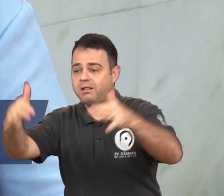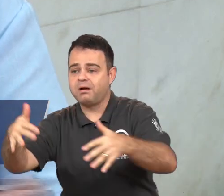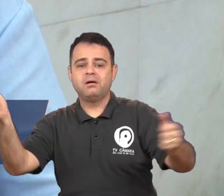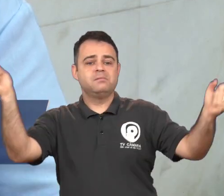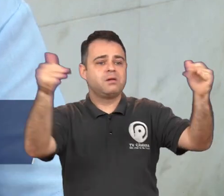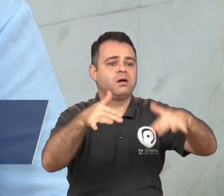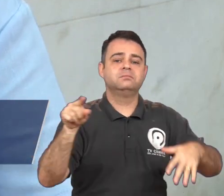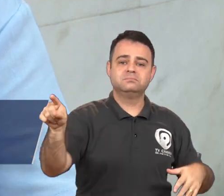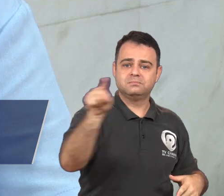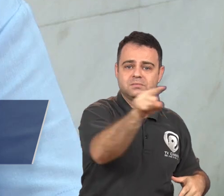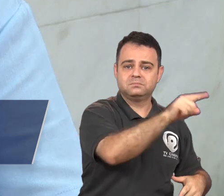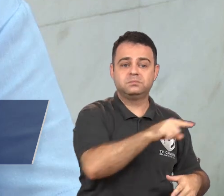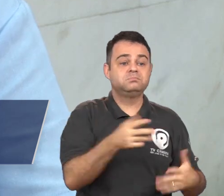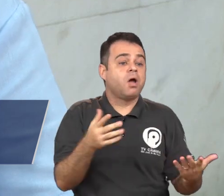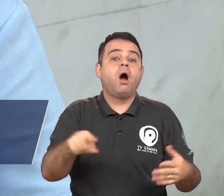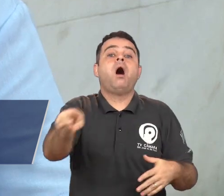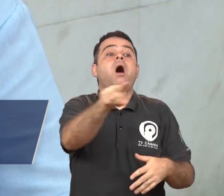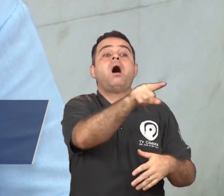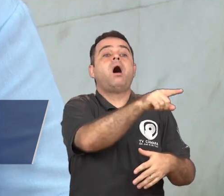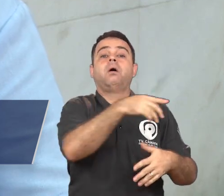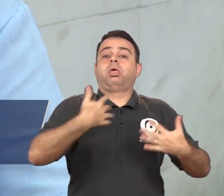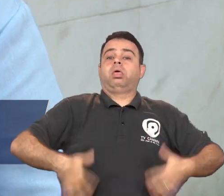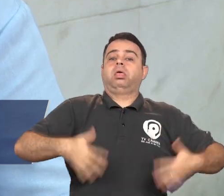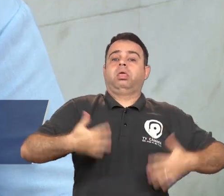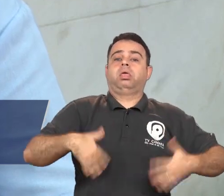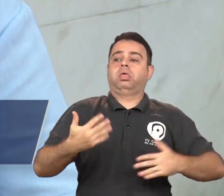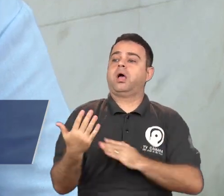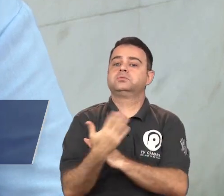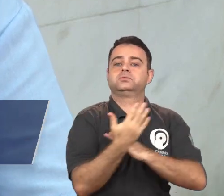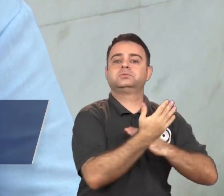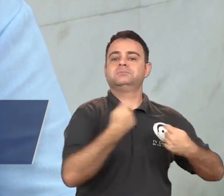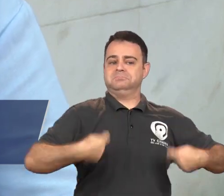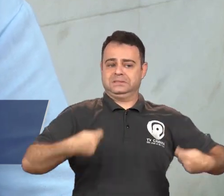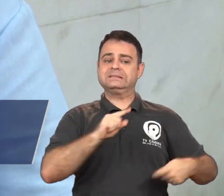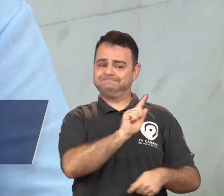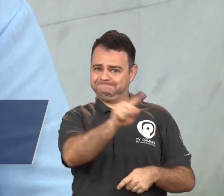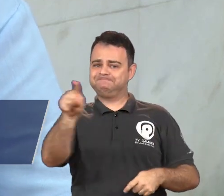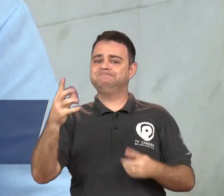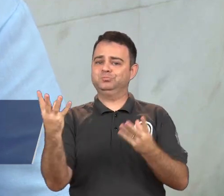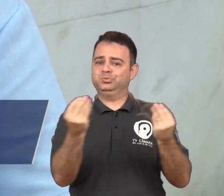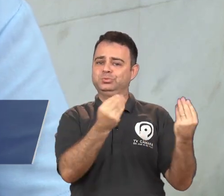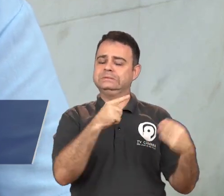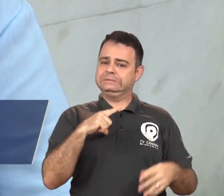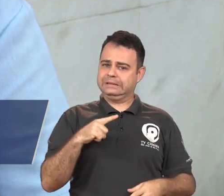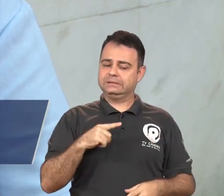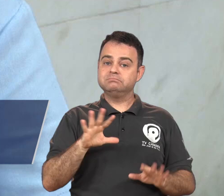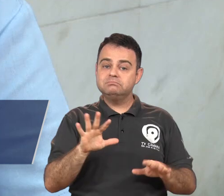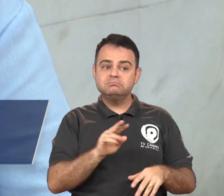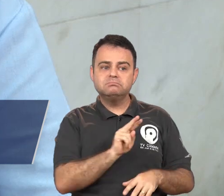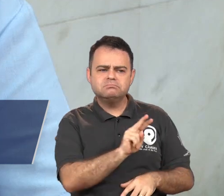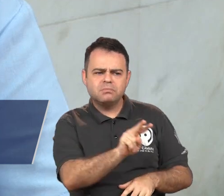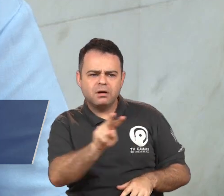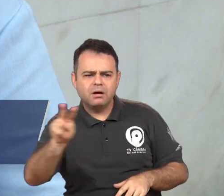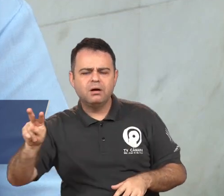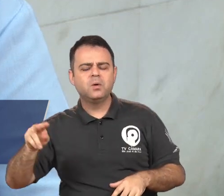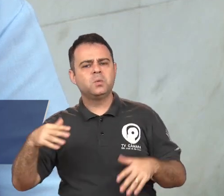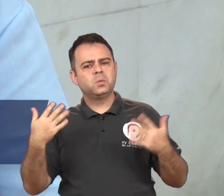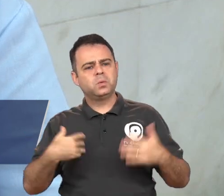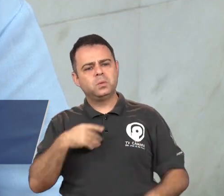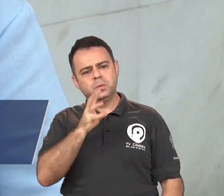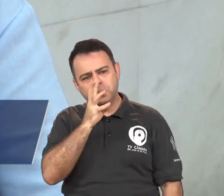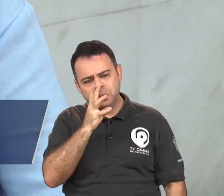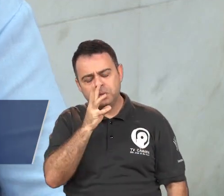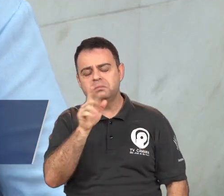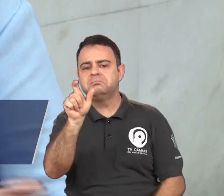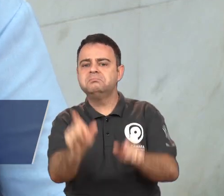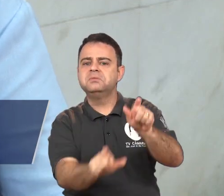aí esperando ajuda, porque o mais interessante é você ver essas pessoas virem assim,